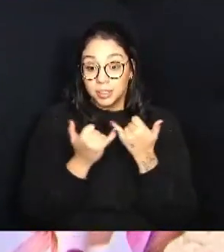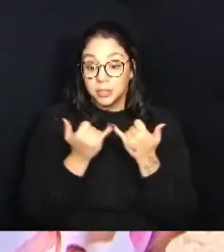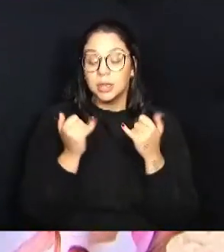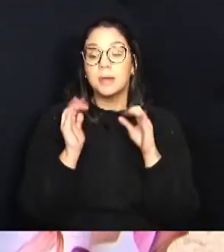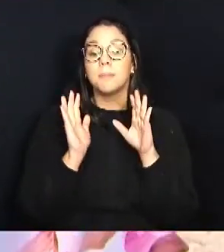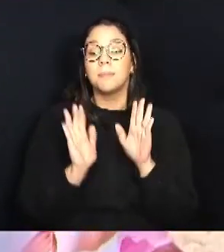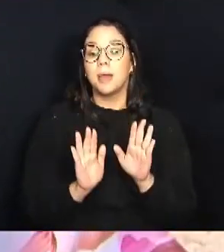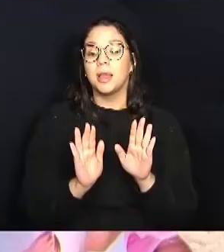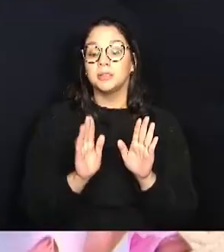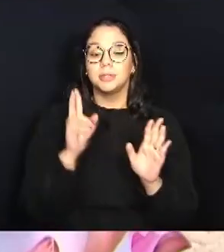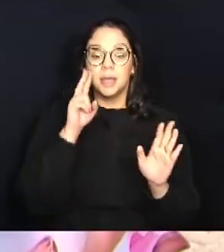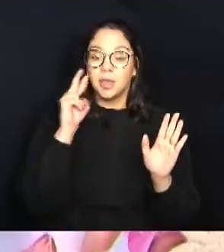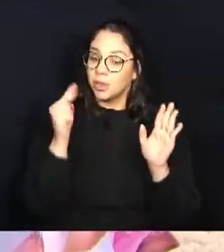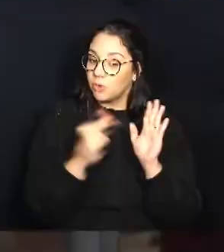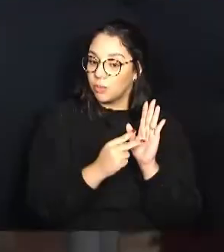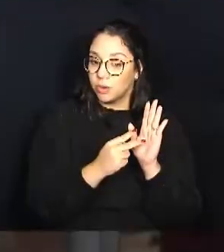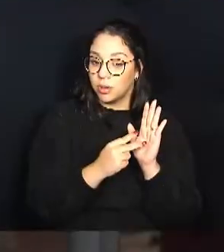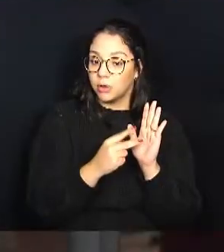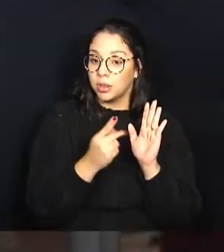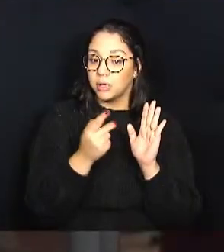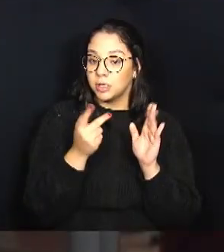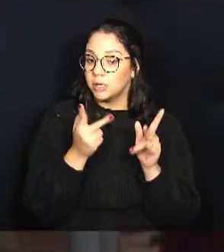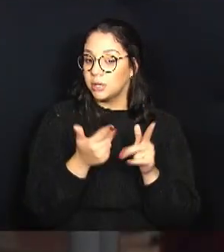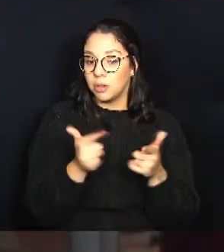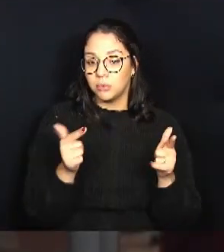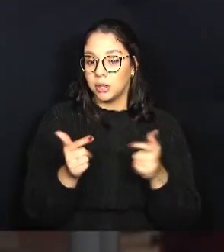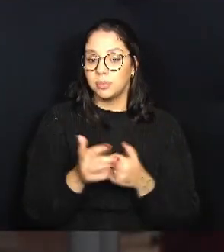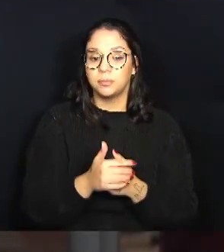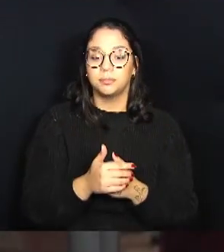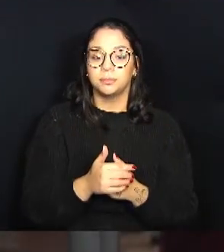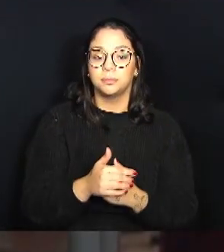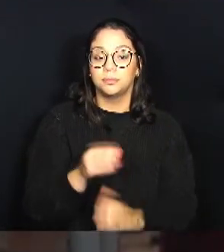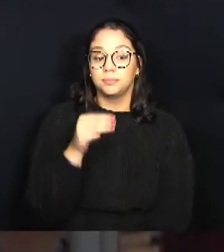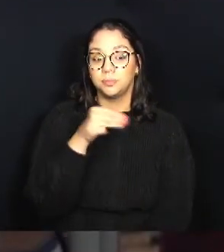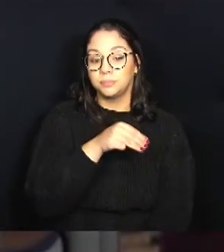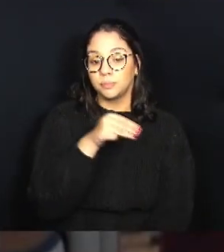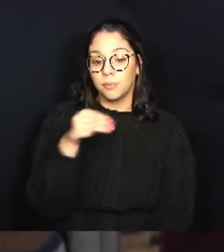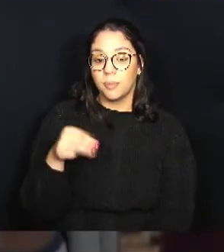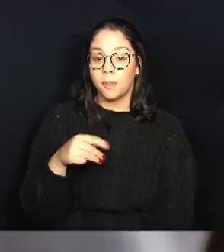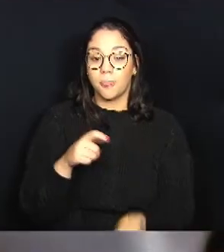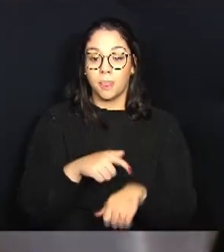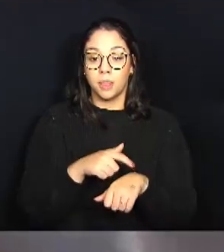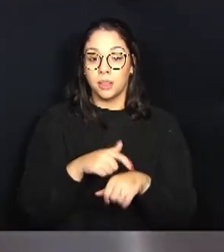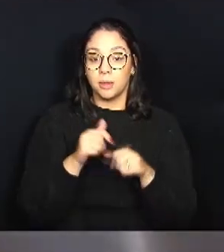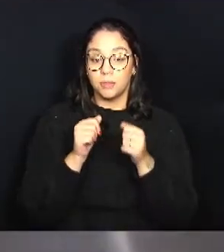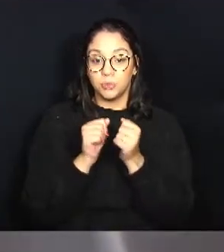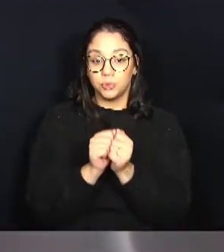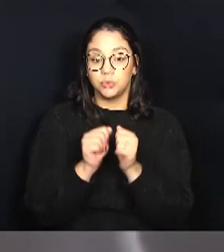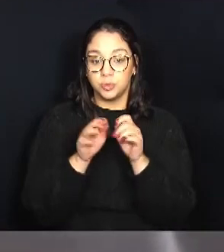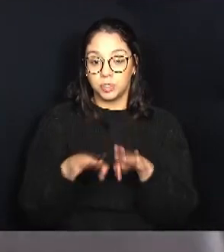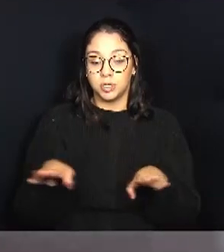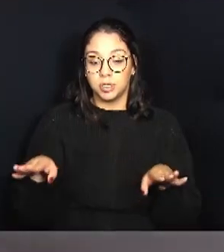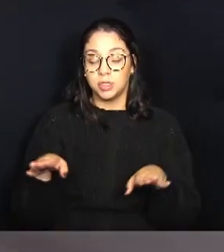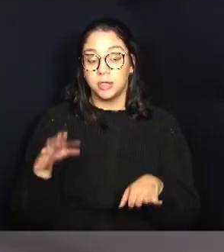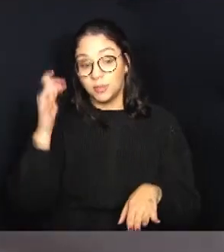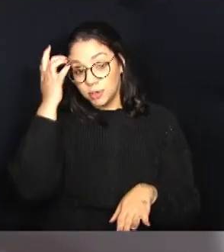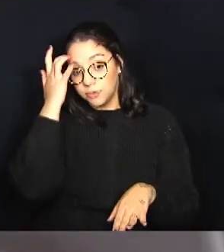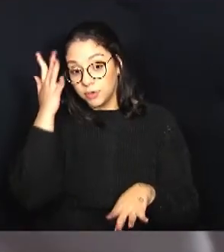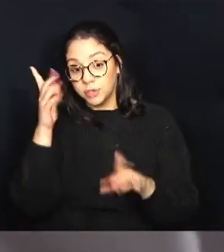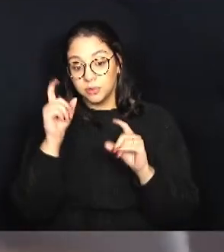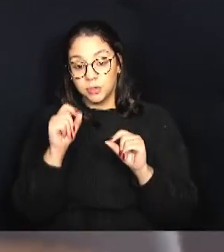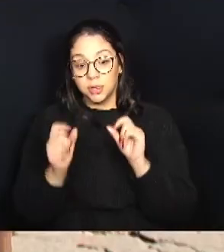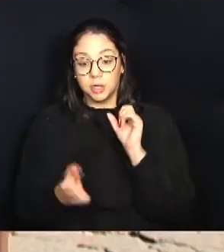porém não são reconhecidas como tal. A monitora é quem mais tempo fica com as crianças, o que facilita a criação de